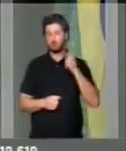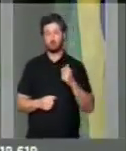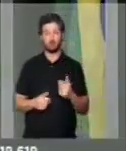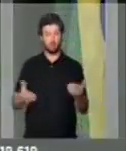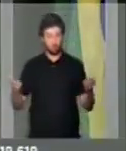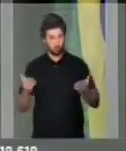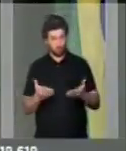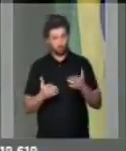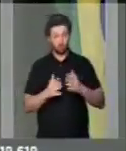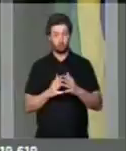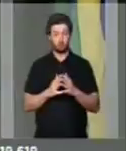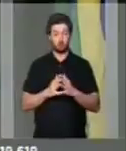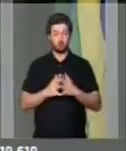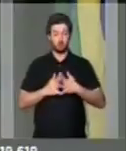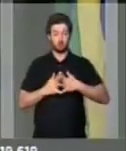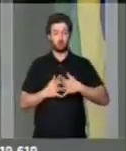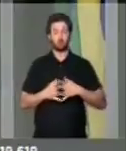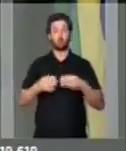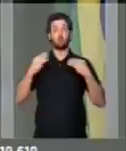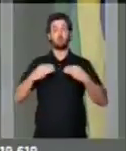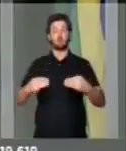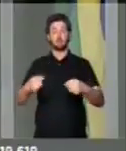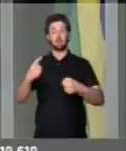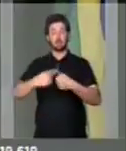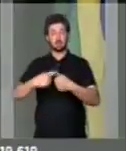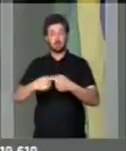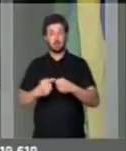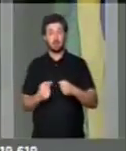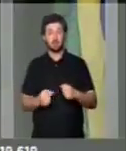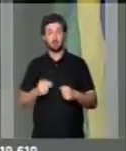Hoje, o nosso ministro das cidades,